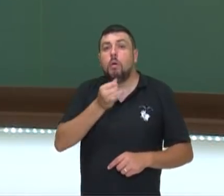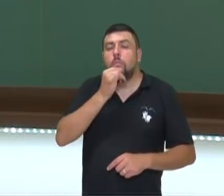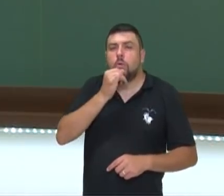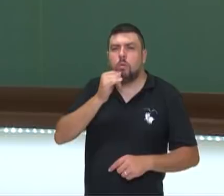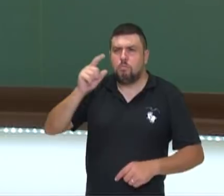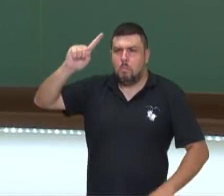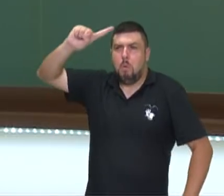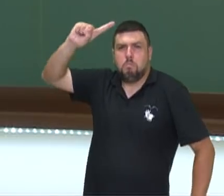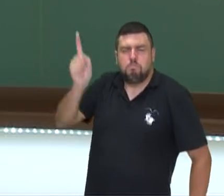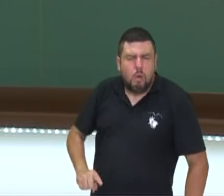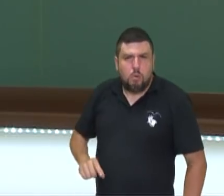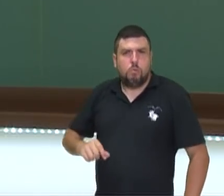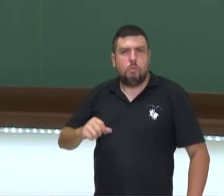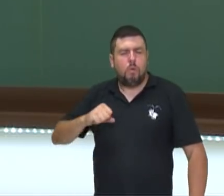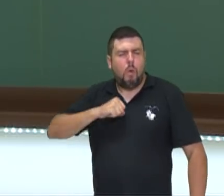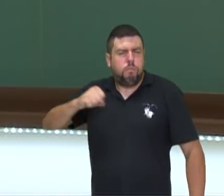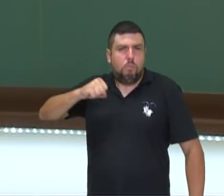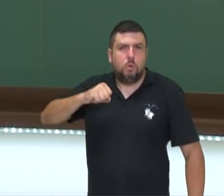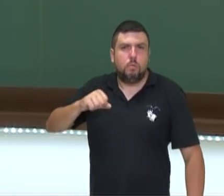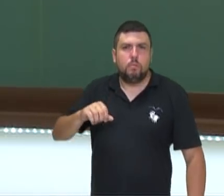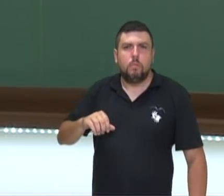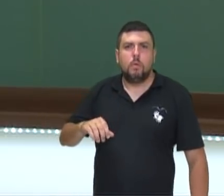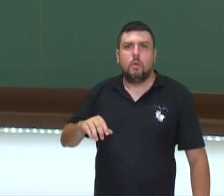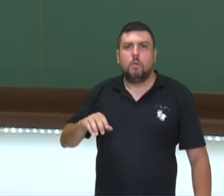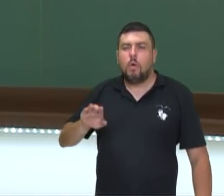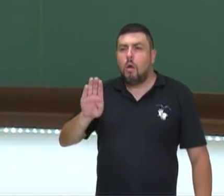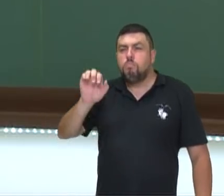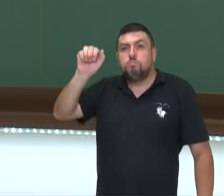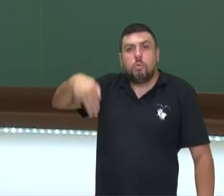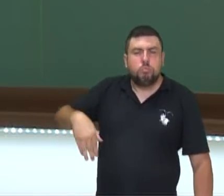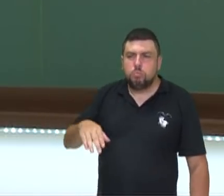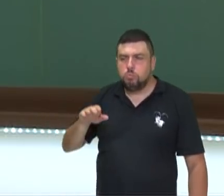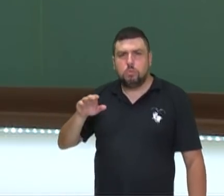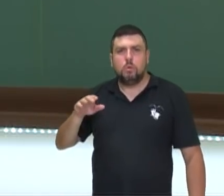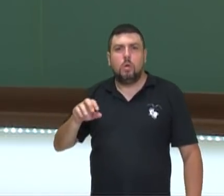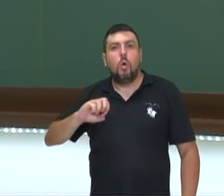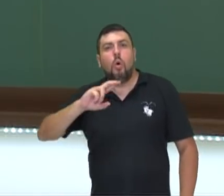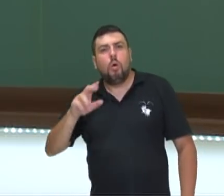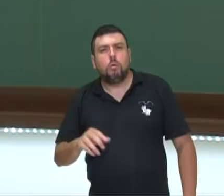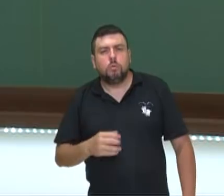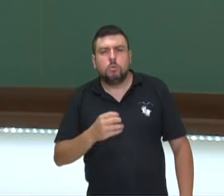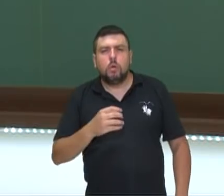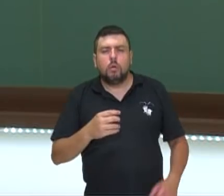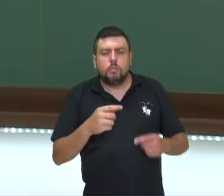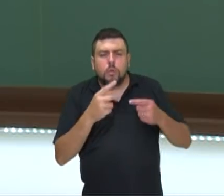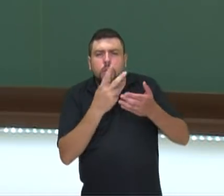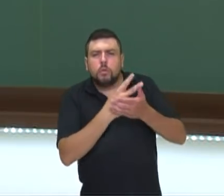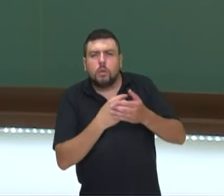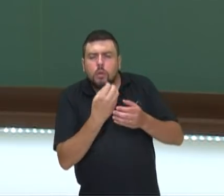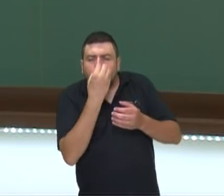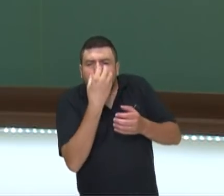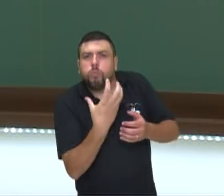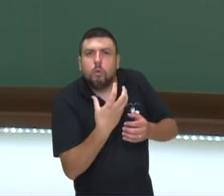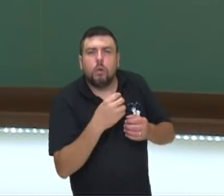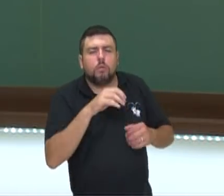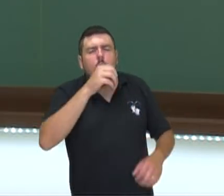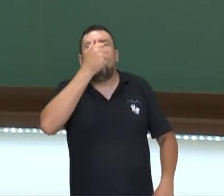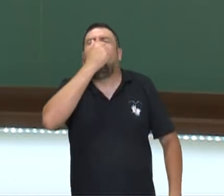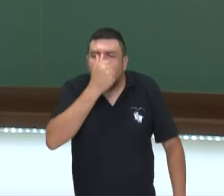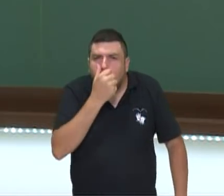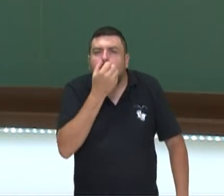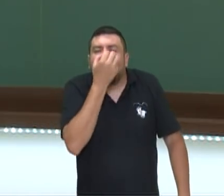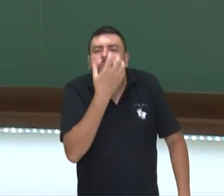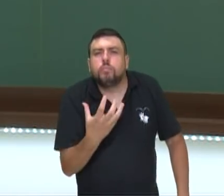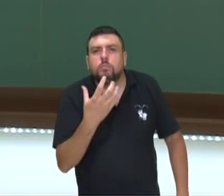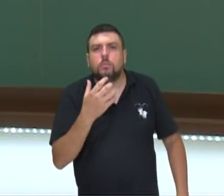kabum, para indicar que é uma explosão, né? Atim, para indicar que a pessoa está espirrando. Então isso você encontra muito nesse tipo de